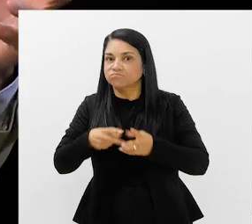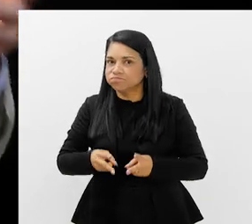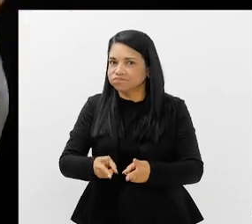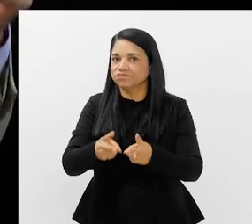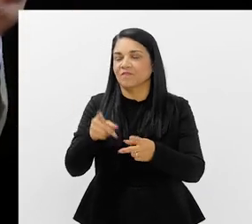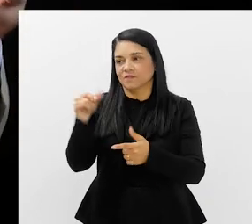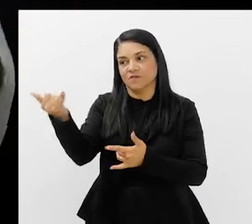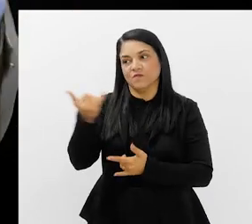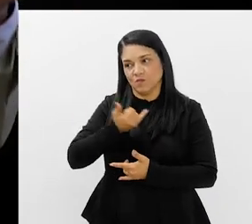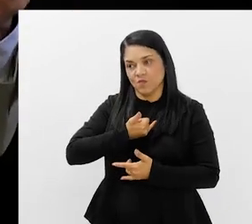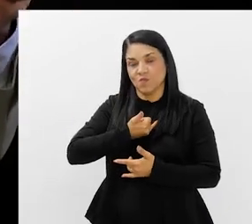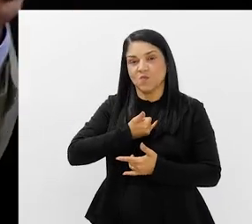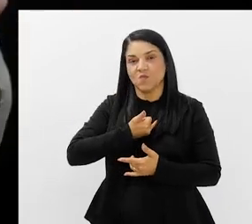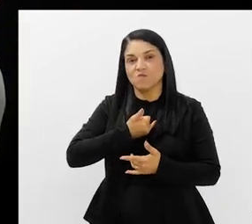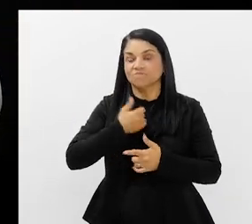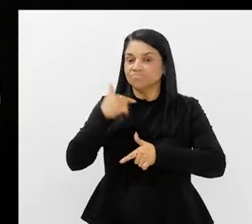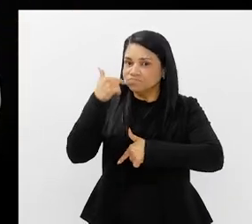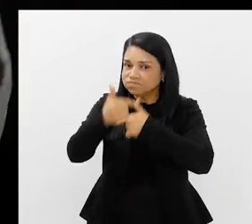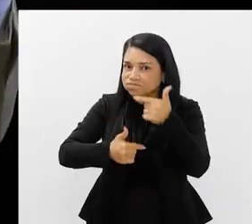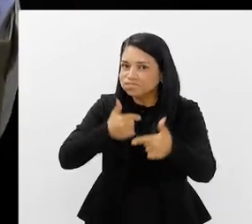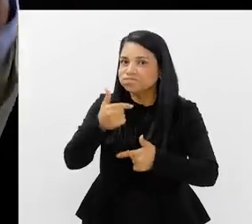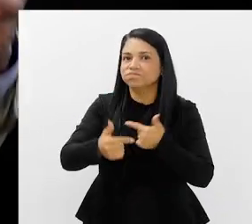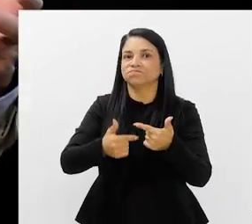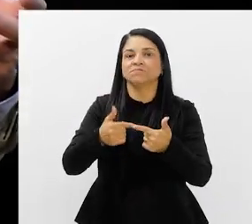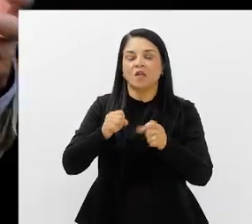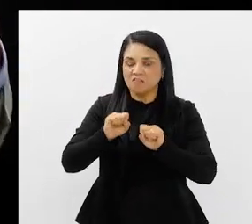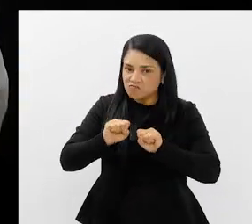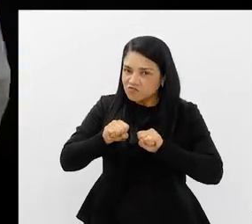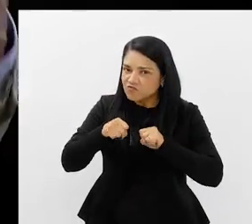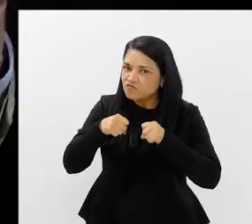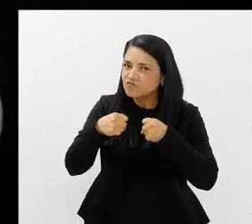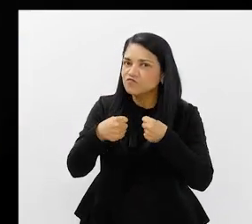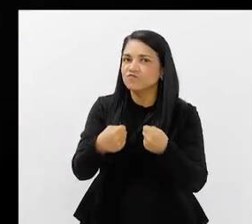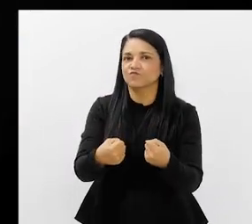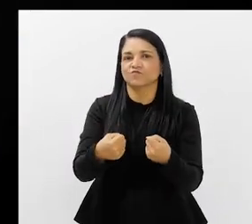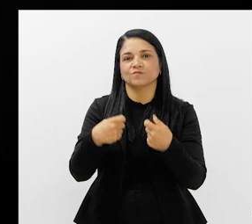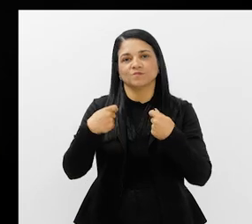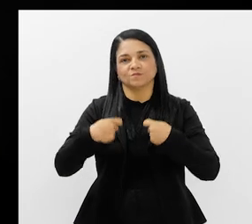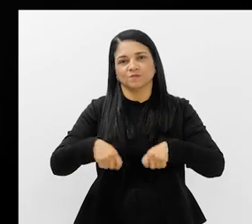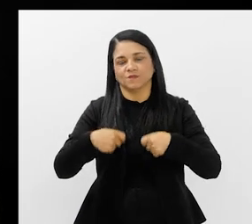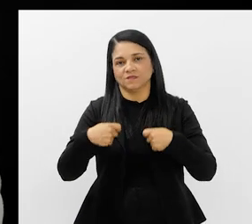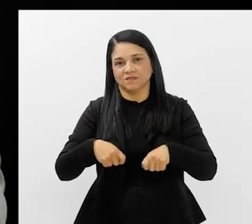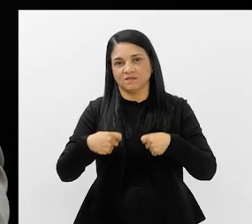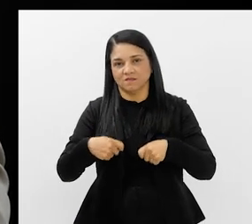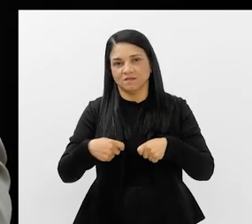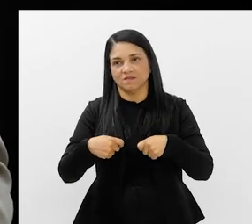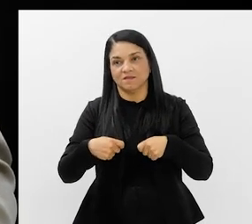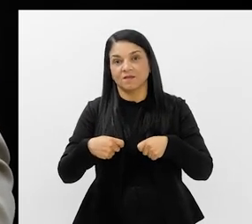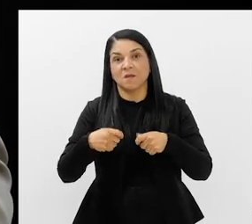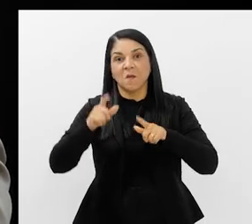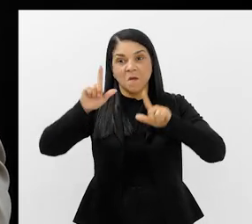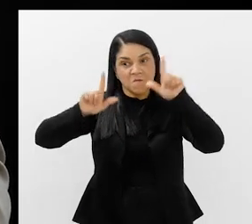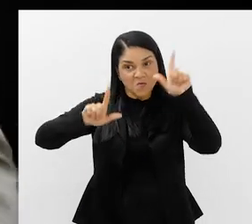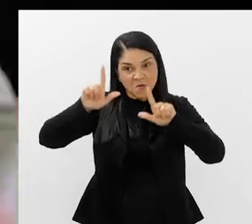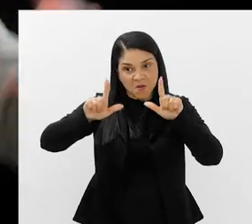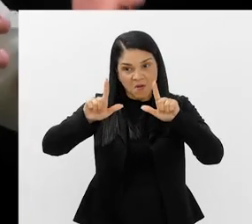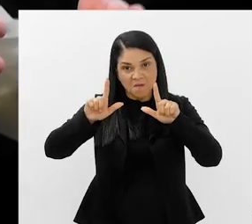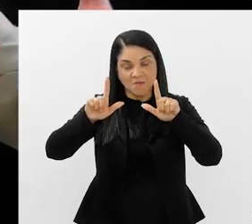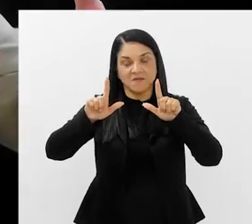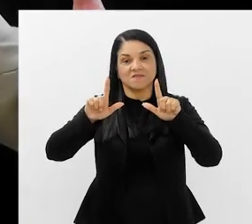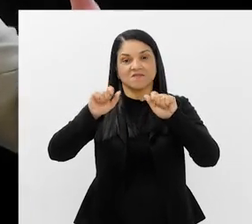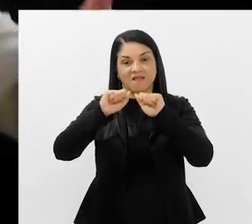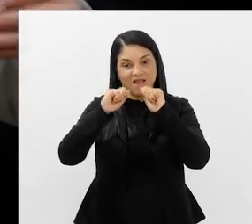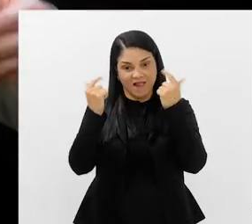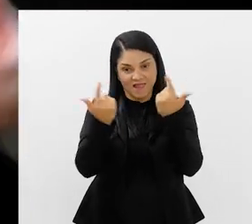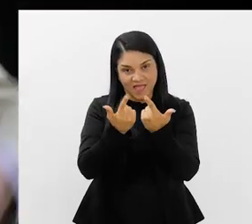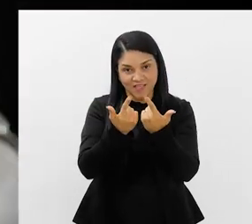luta é árdua, quer dizer, como você disse, a gente materializar isso tudo é um grande esforço, e é um esforço que programas como